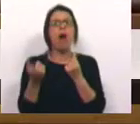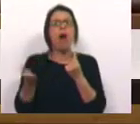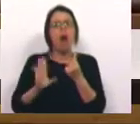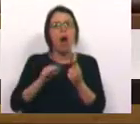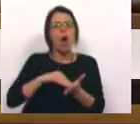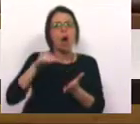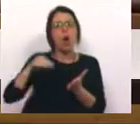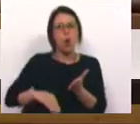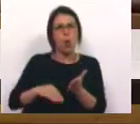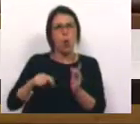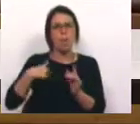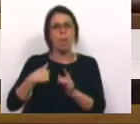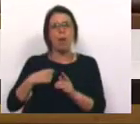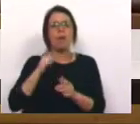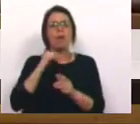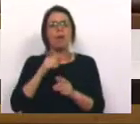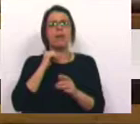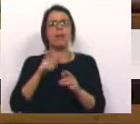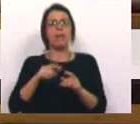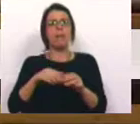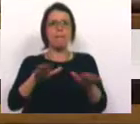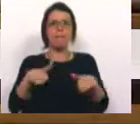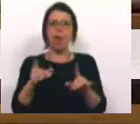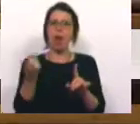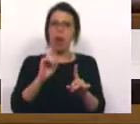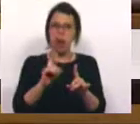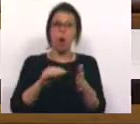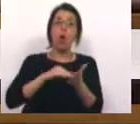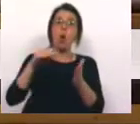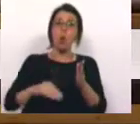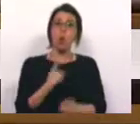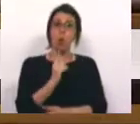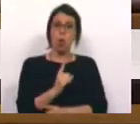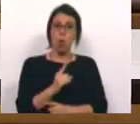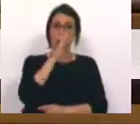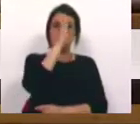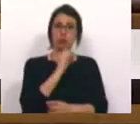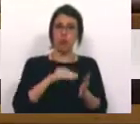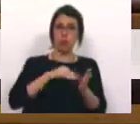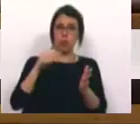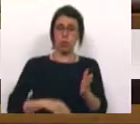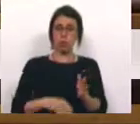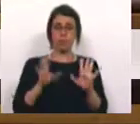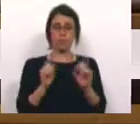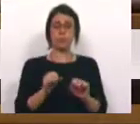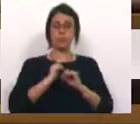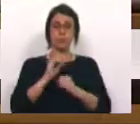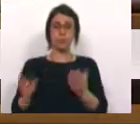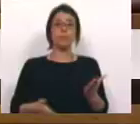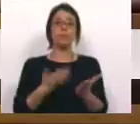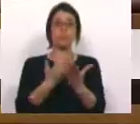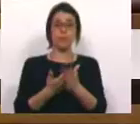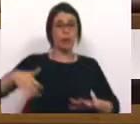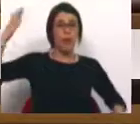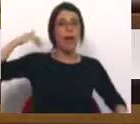de ser contratados pelos concessionários das praias e passassem a ser contratados pelo Estado. De acordo com a nossa proposta,